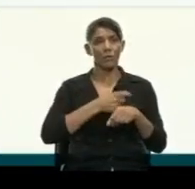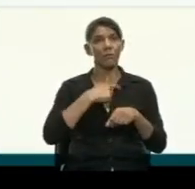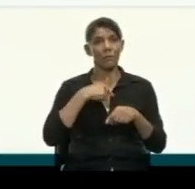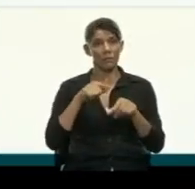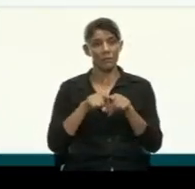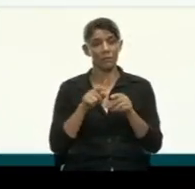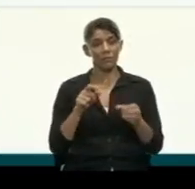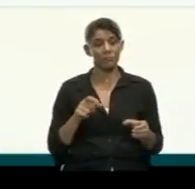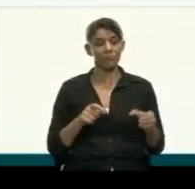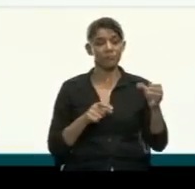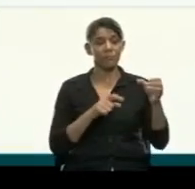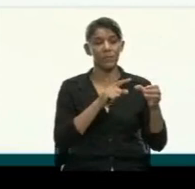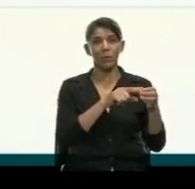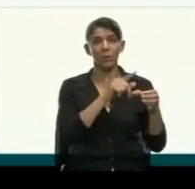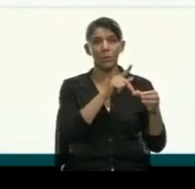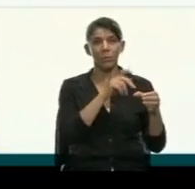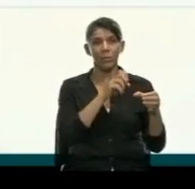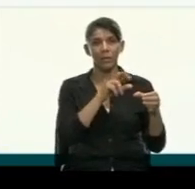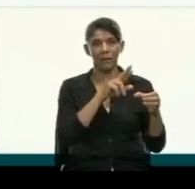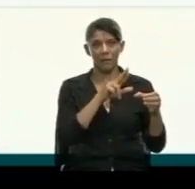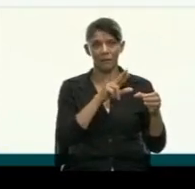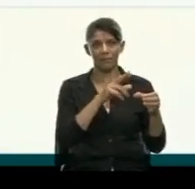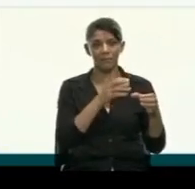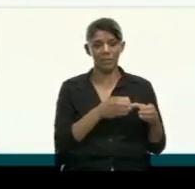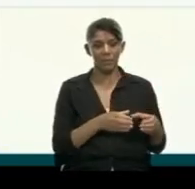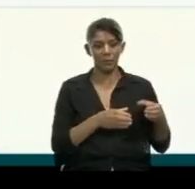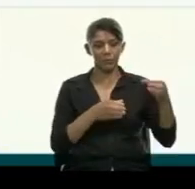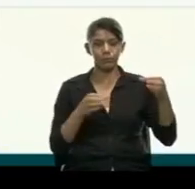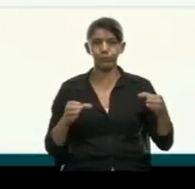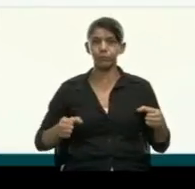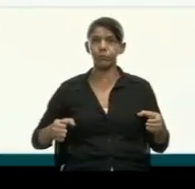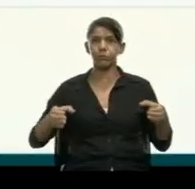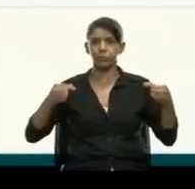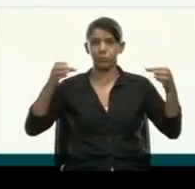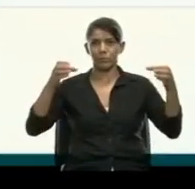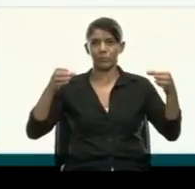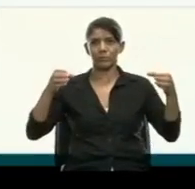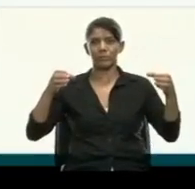também, a cabeça de um pilar, ok?